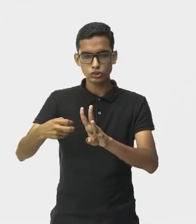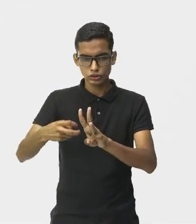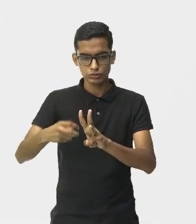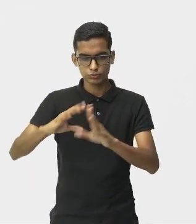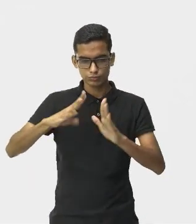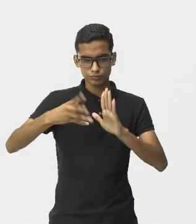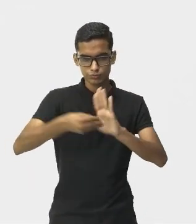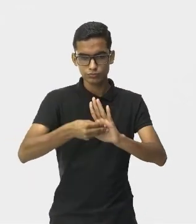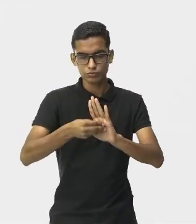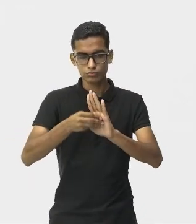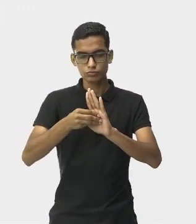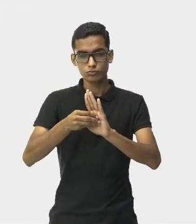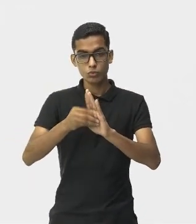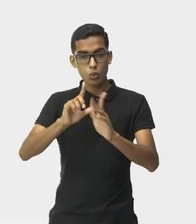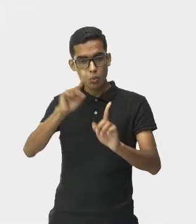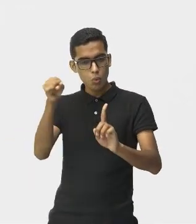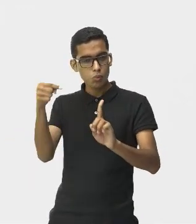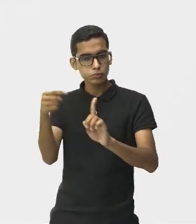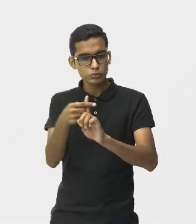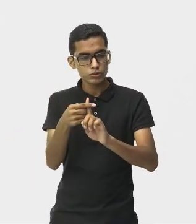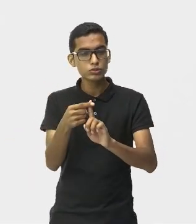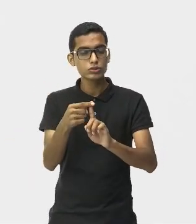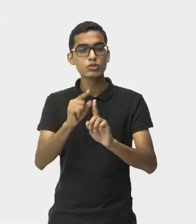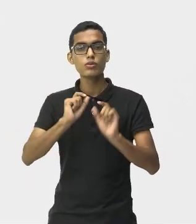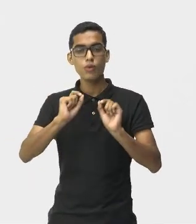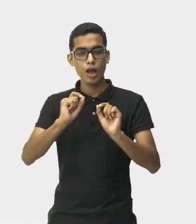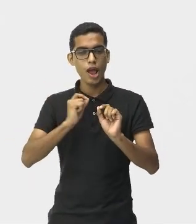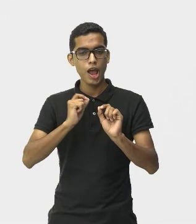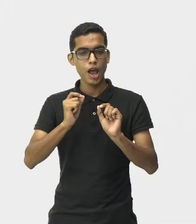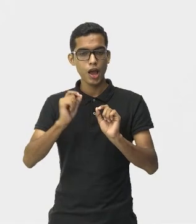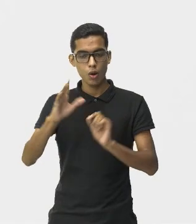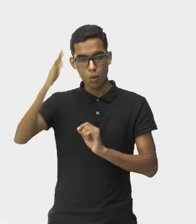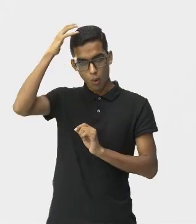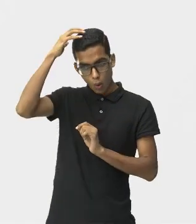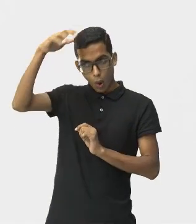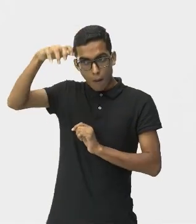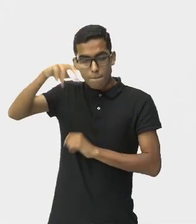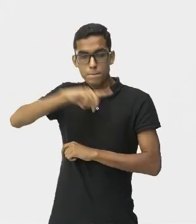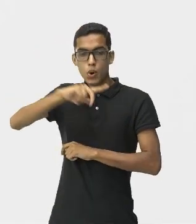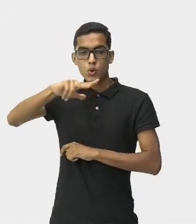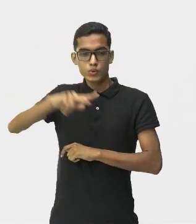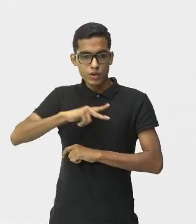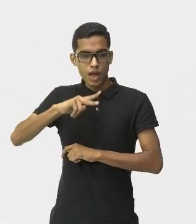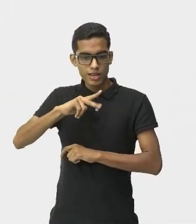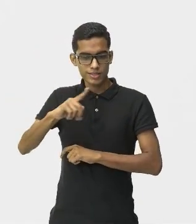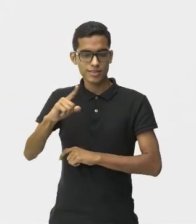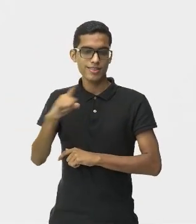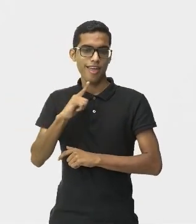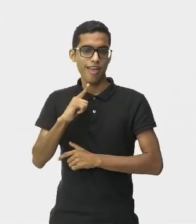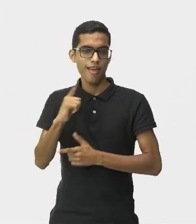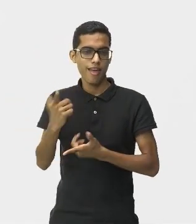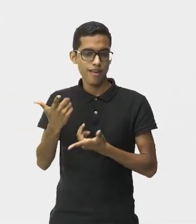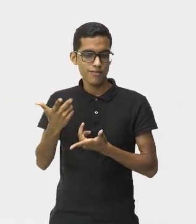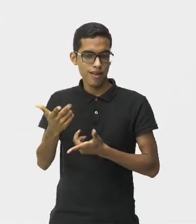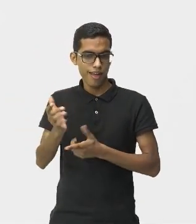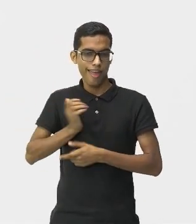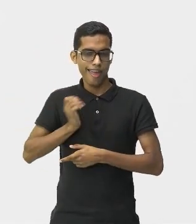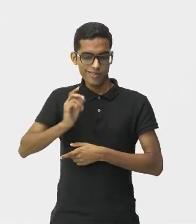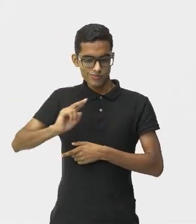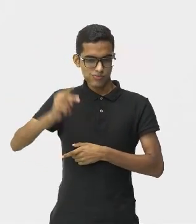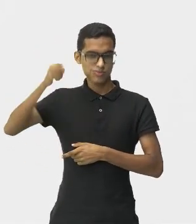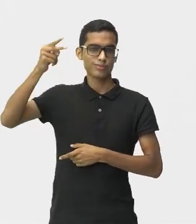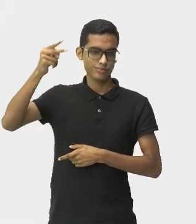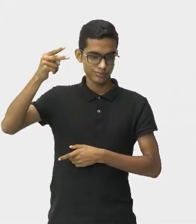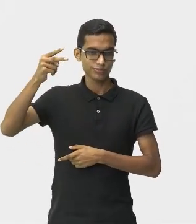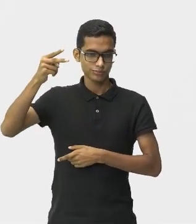o lucro para a coroa portuguesa, que é interessante, tá, gente? Identifique a alternativa que traz os